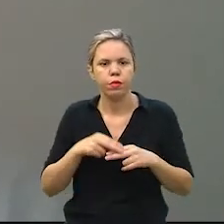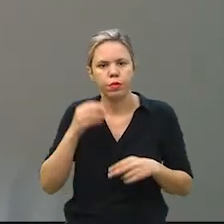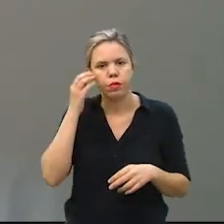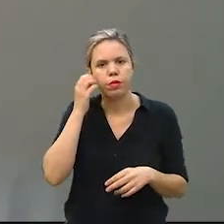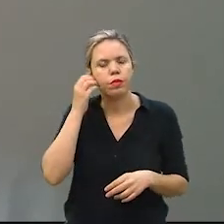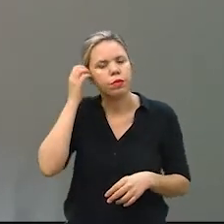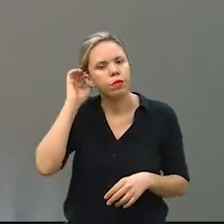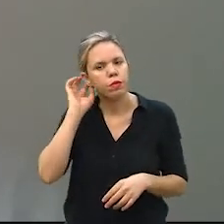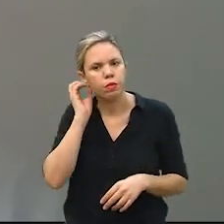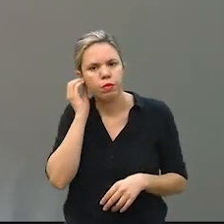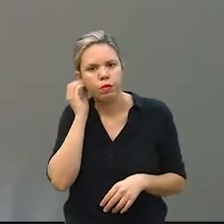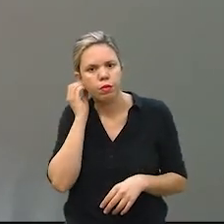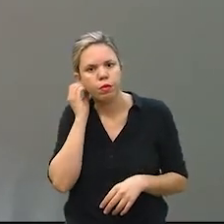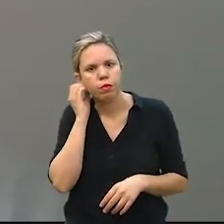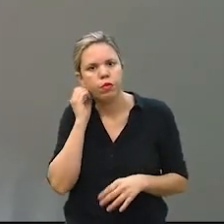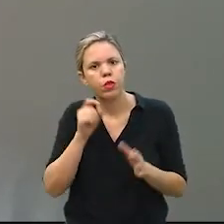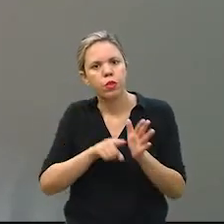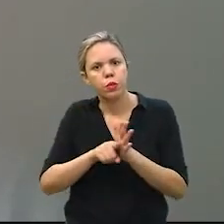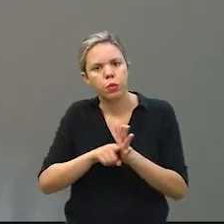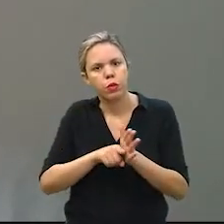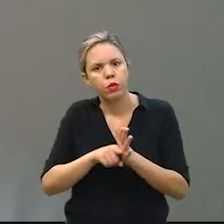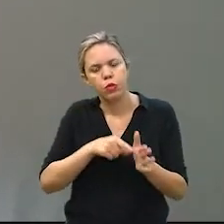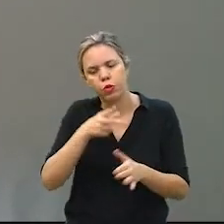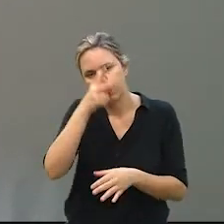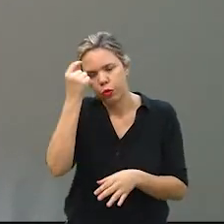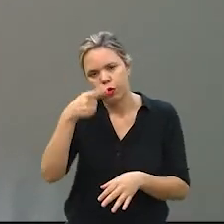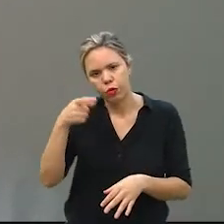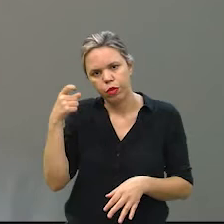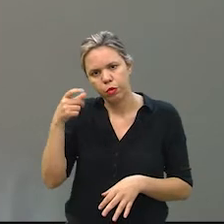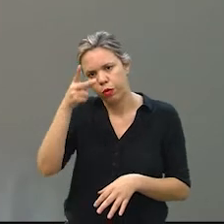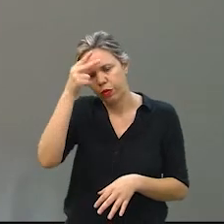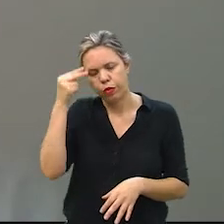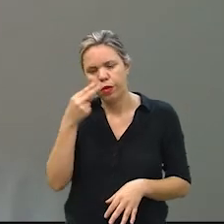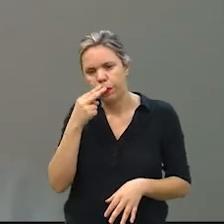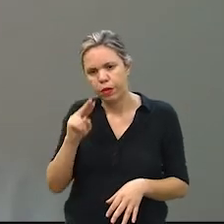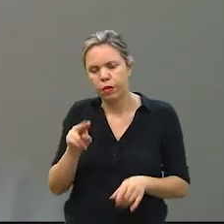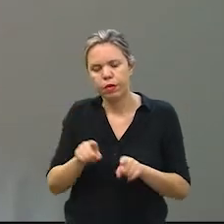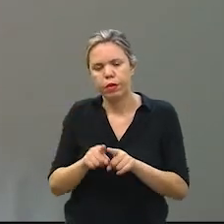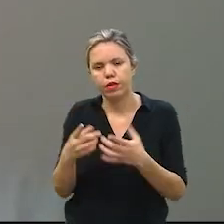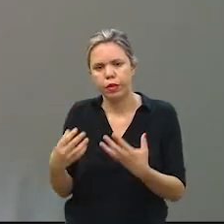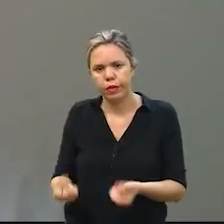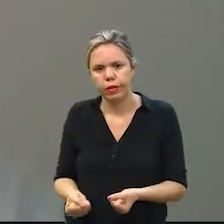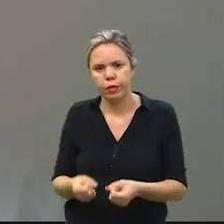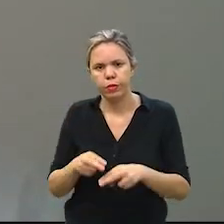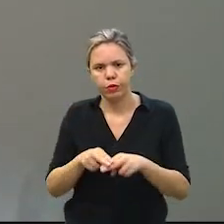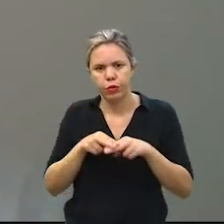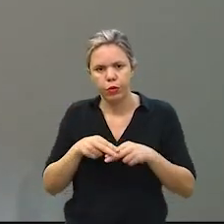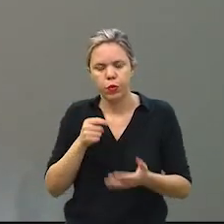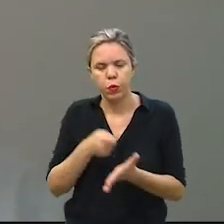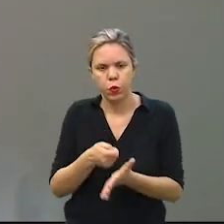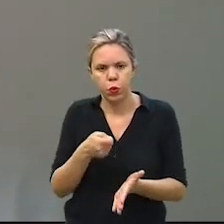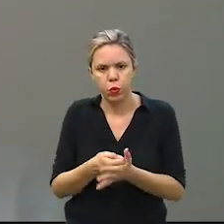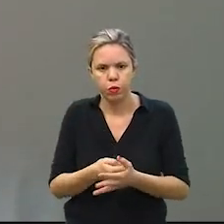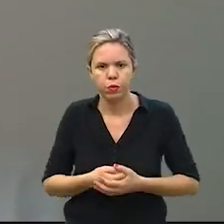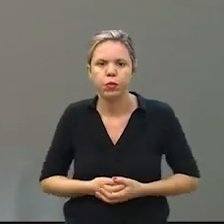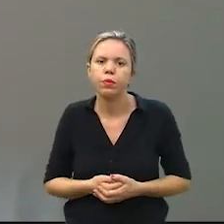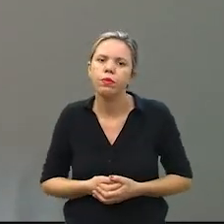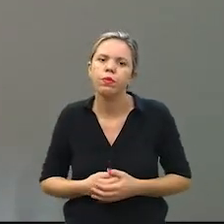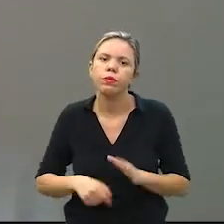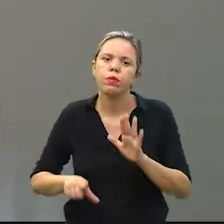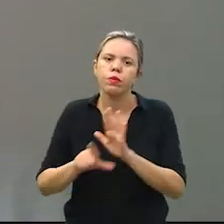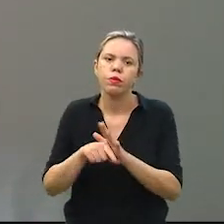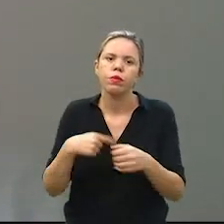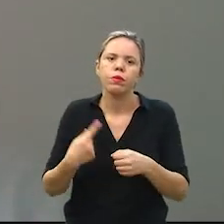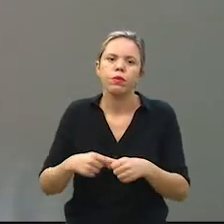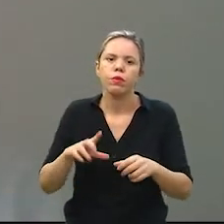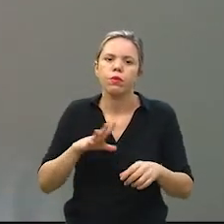processo de cassação de mandato do prefeito e do vice-prefeito, ele assumiu por conta da obrigação da lei